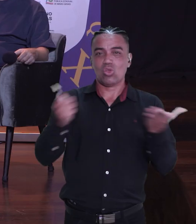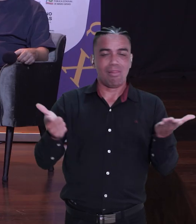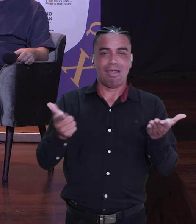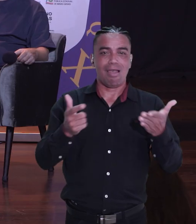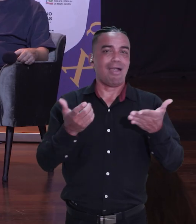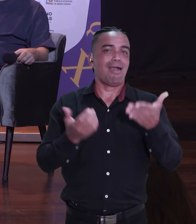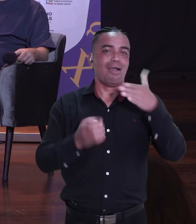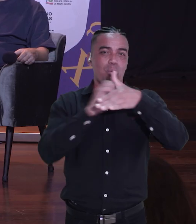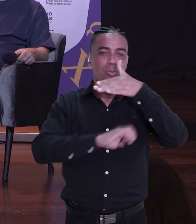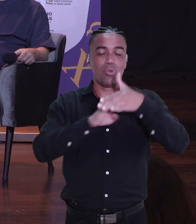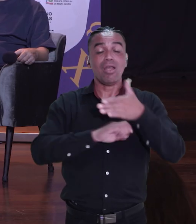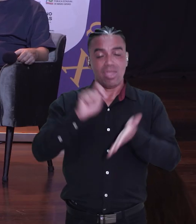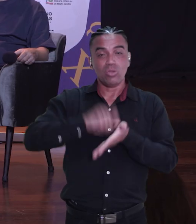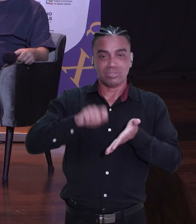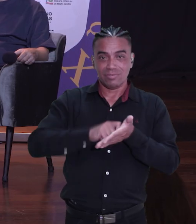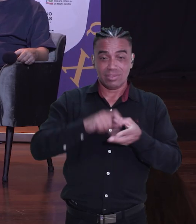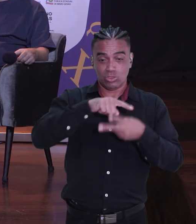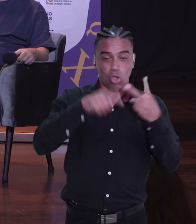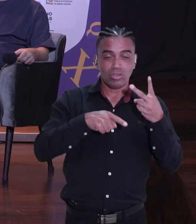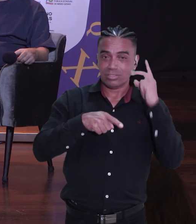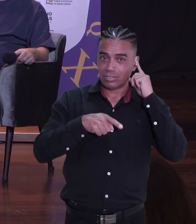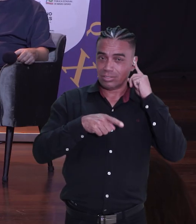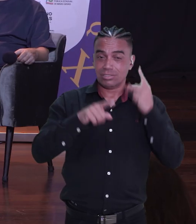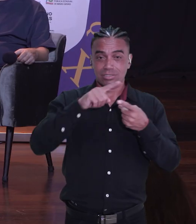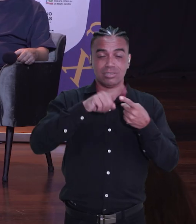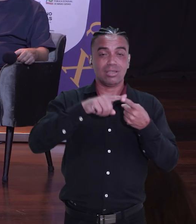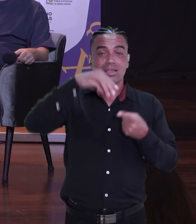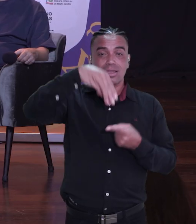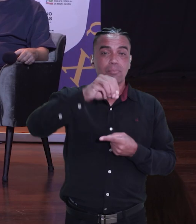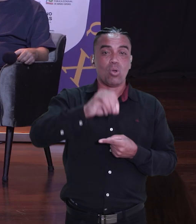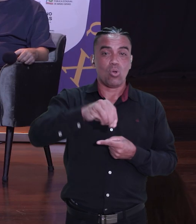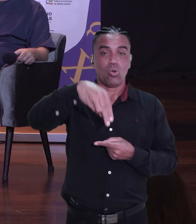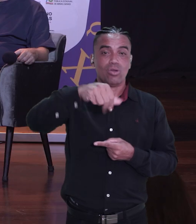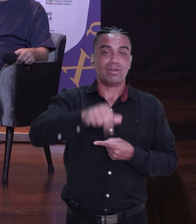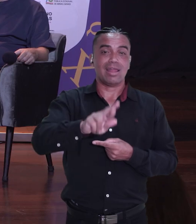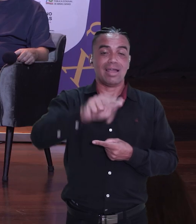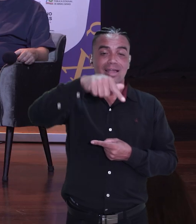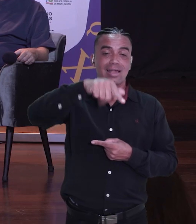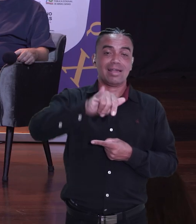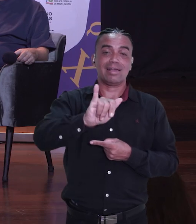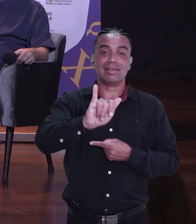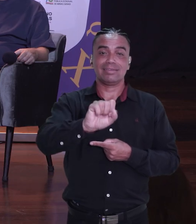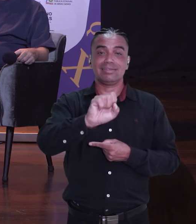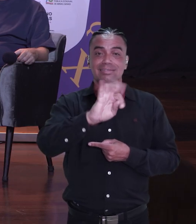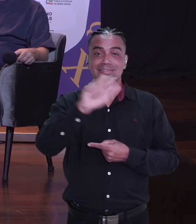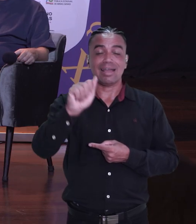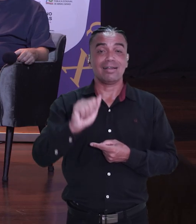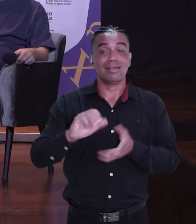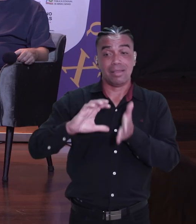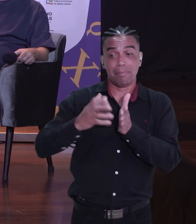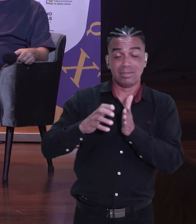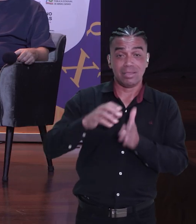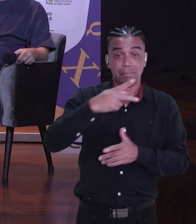é impressionante, né? Eu escrevi para 2 deles. Um deles era um jornal monarquista, olha só. Tinha